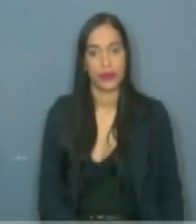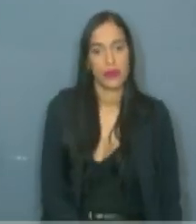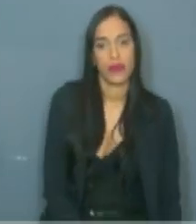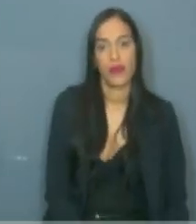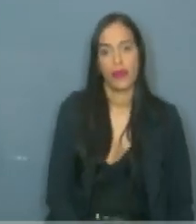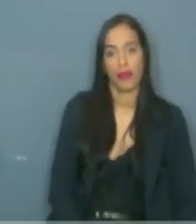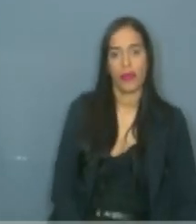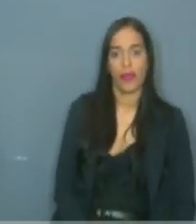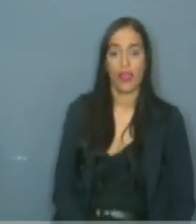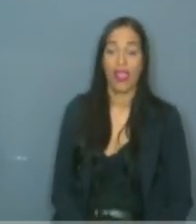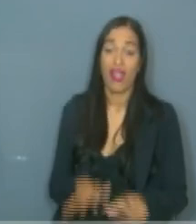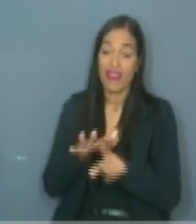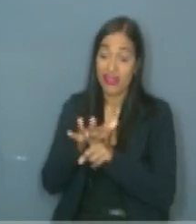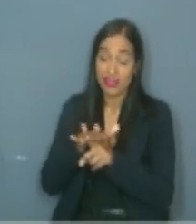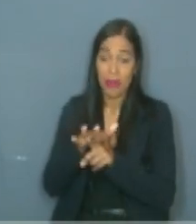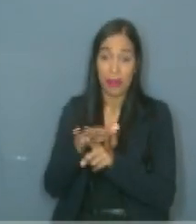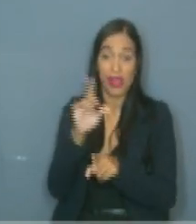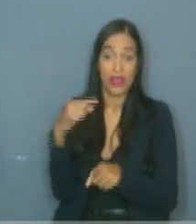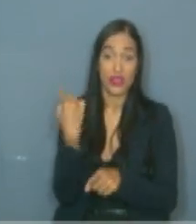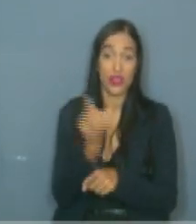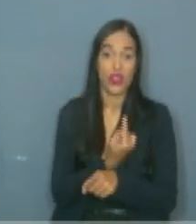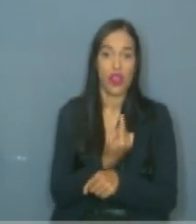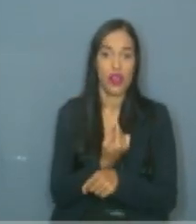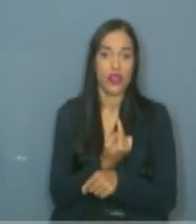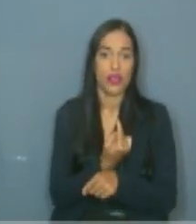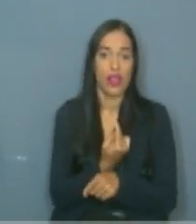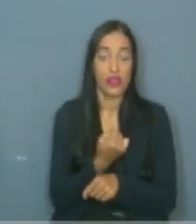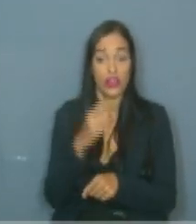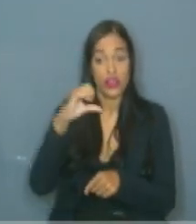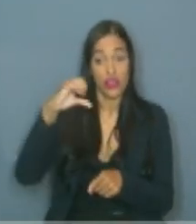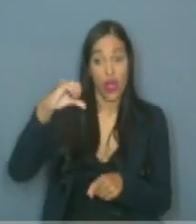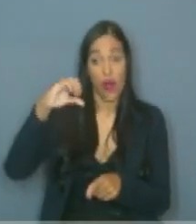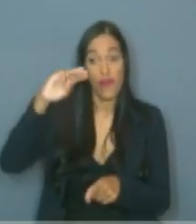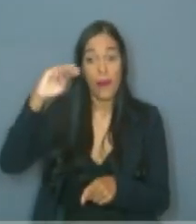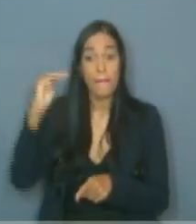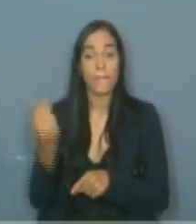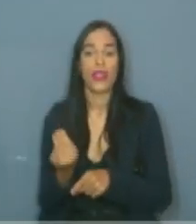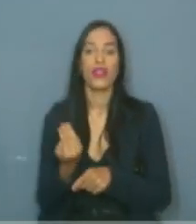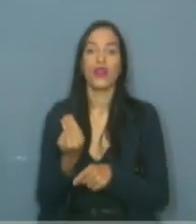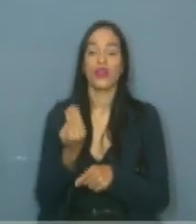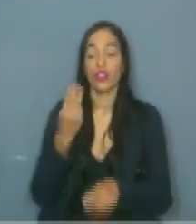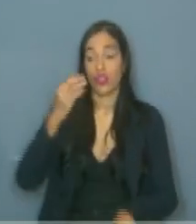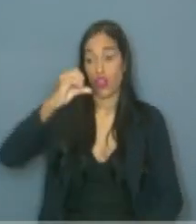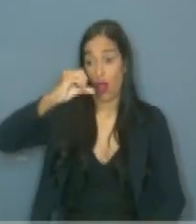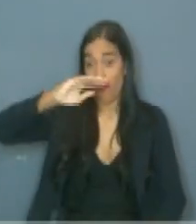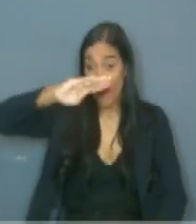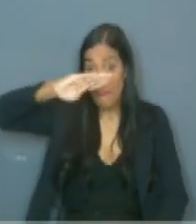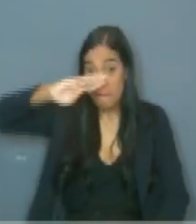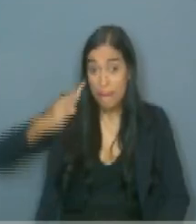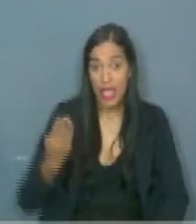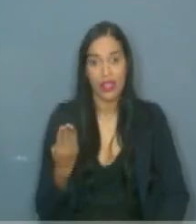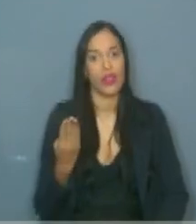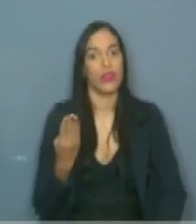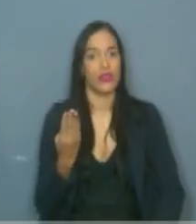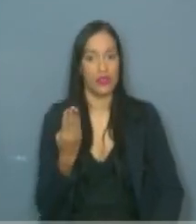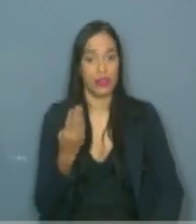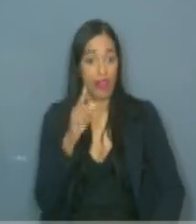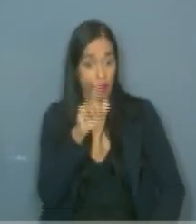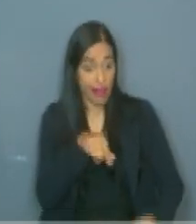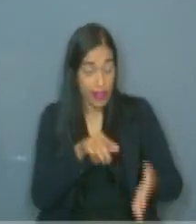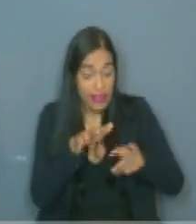emendas que partem dessa casa, os menos de 9 milhões de reais, no orçamento de 9 bilhões, não apenas essas emendas